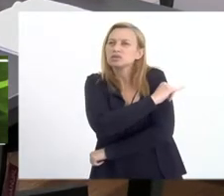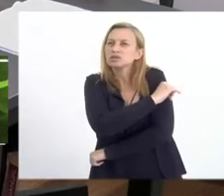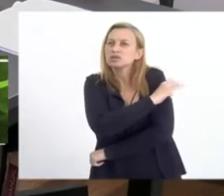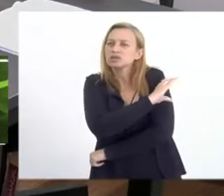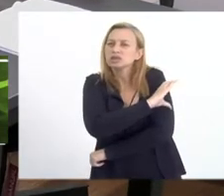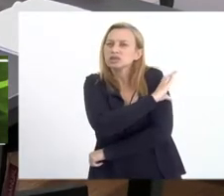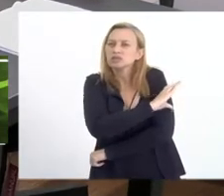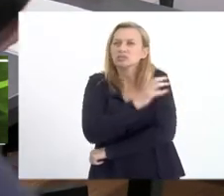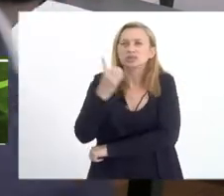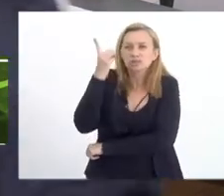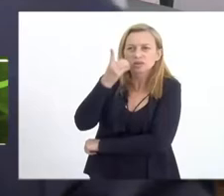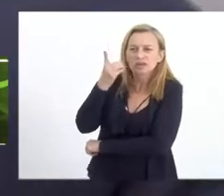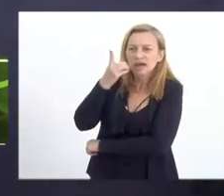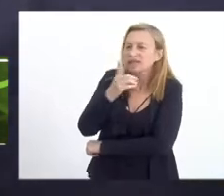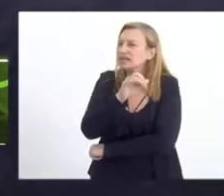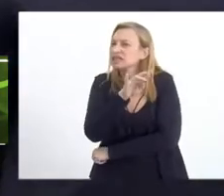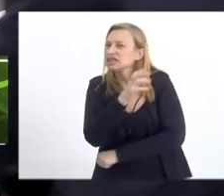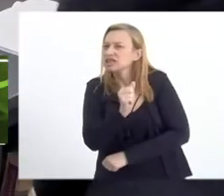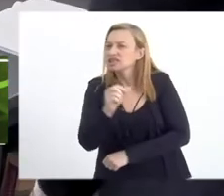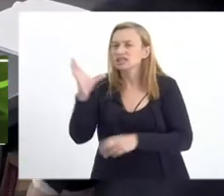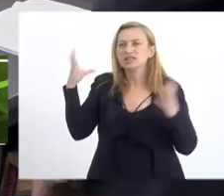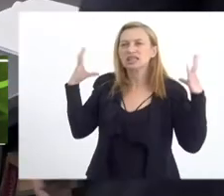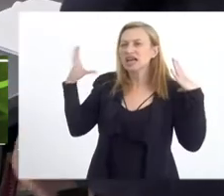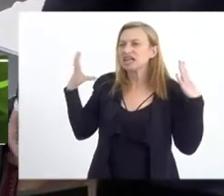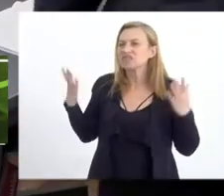Adriana Baltazar? Célia Jordão?